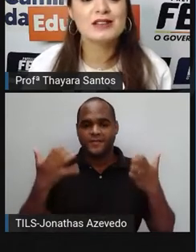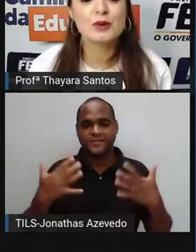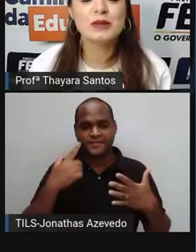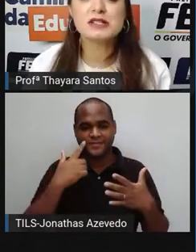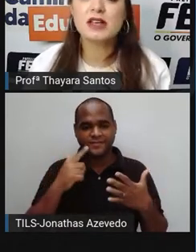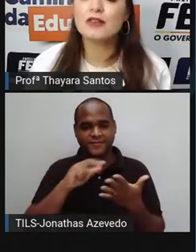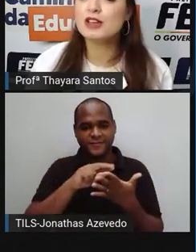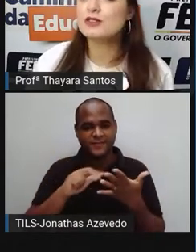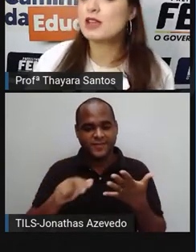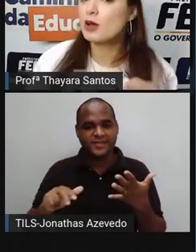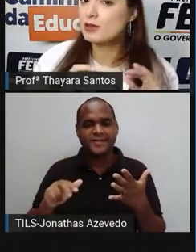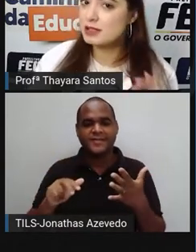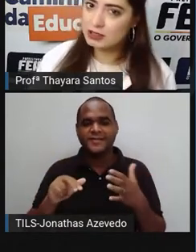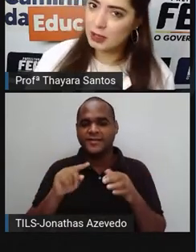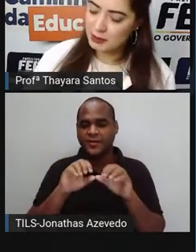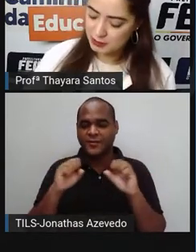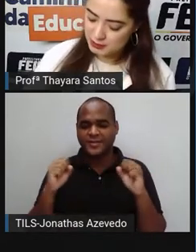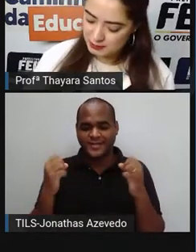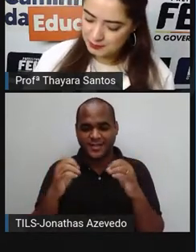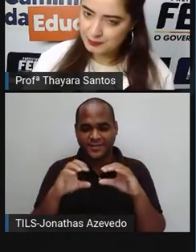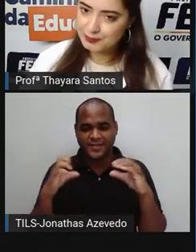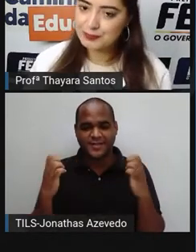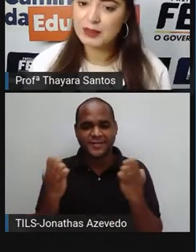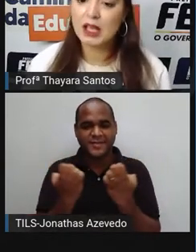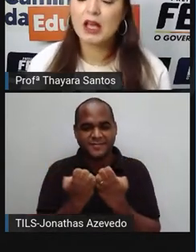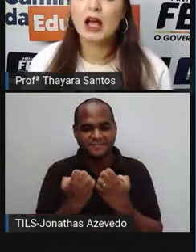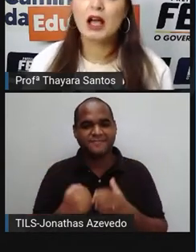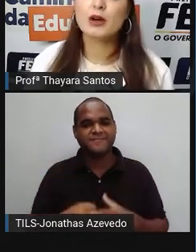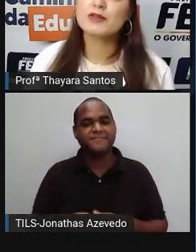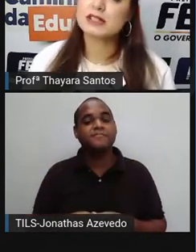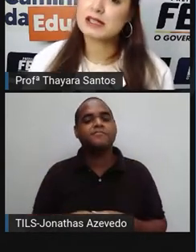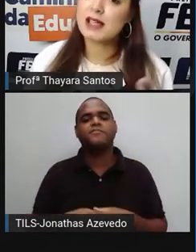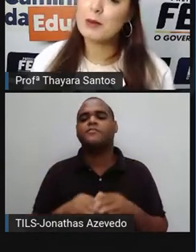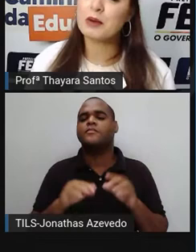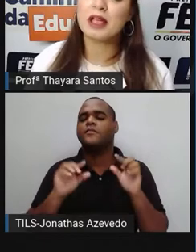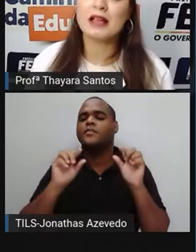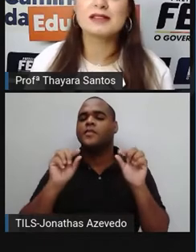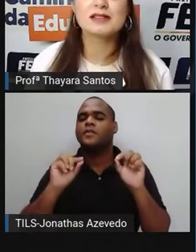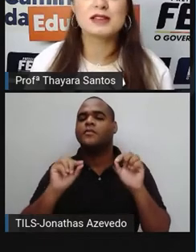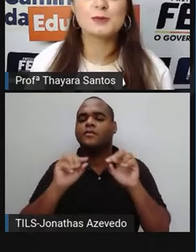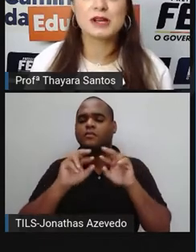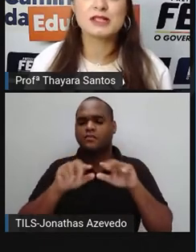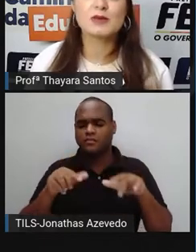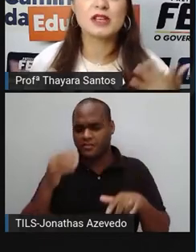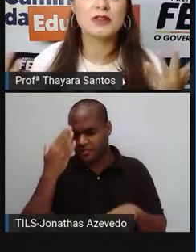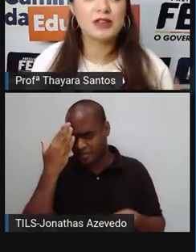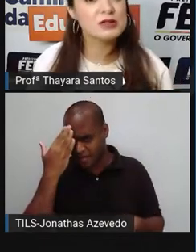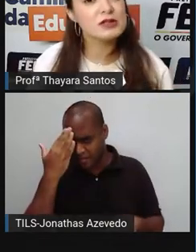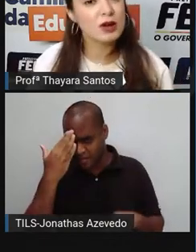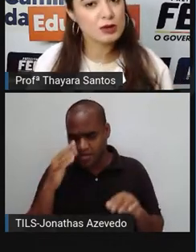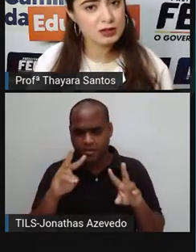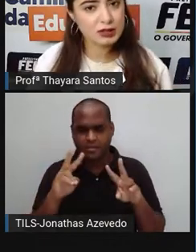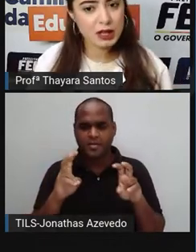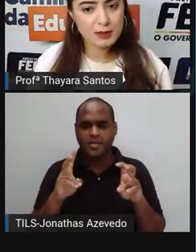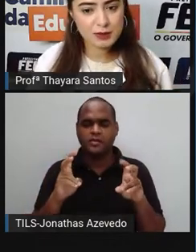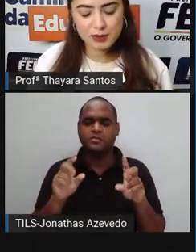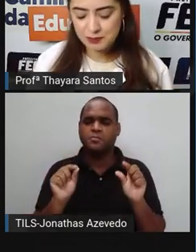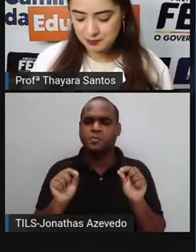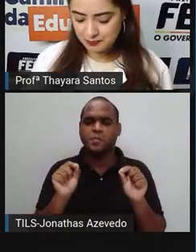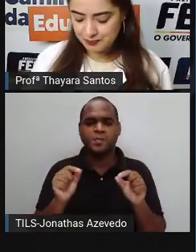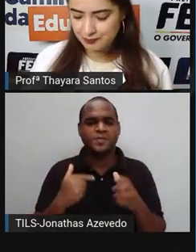hoje a gente vai falar sobre serviços ecossistêmicos agora vocês sabem o que quer dizer essa expressão serviços